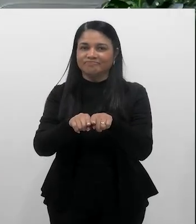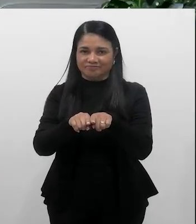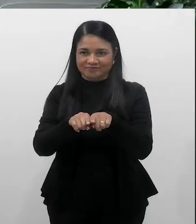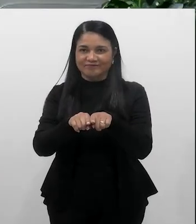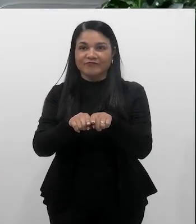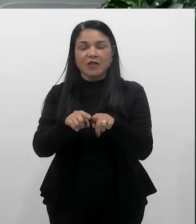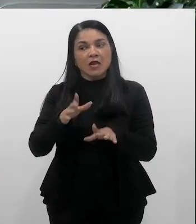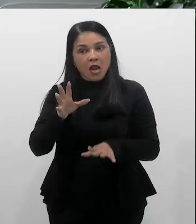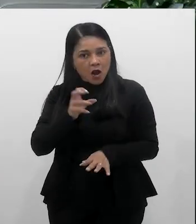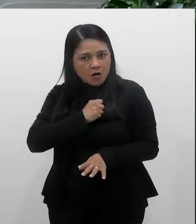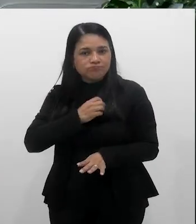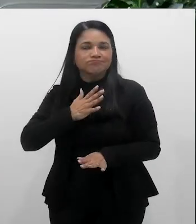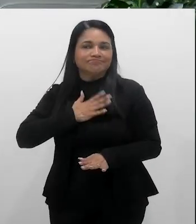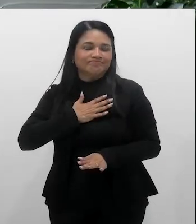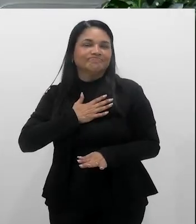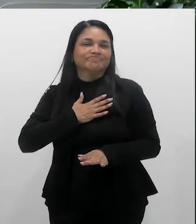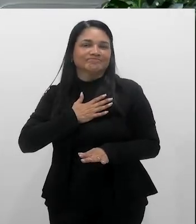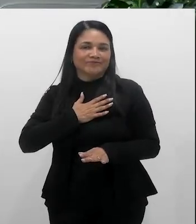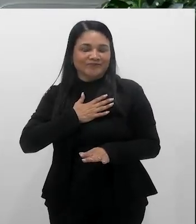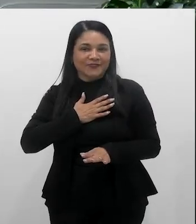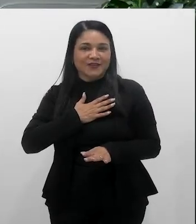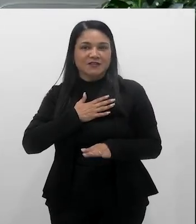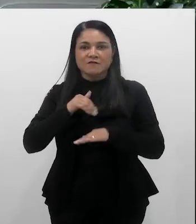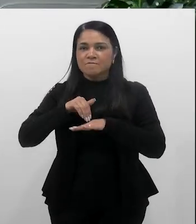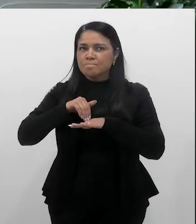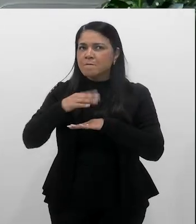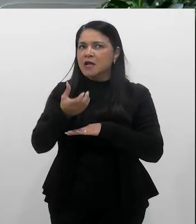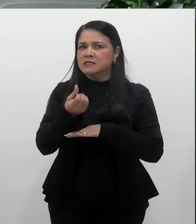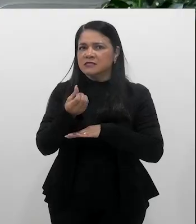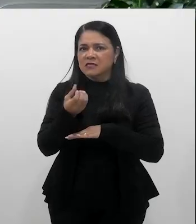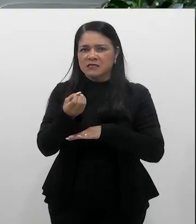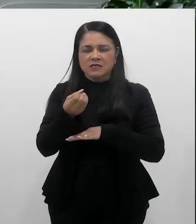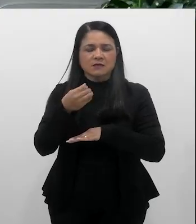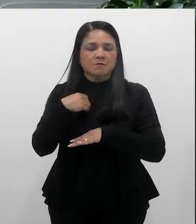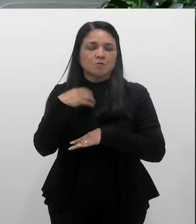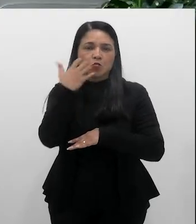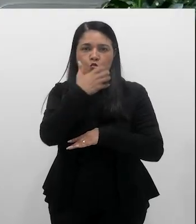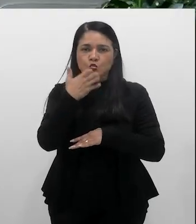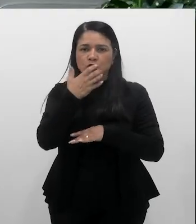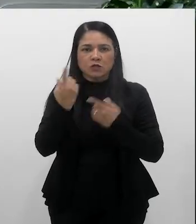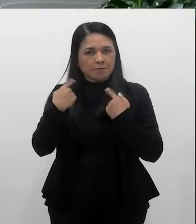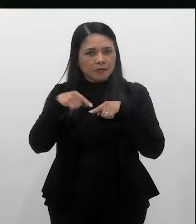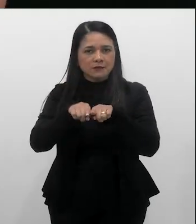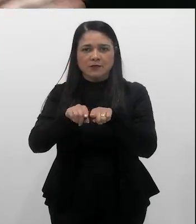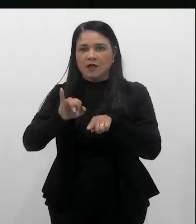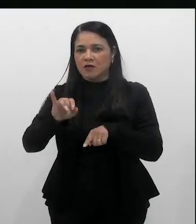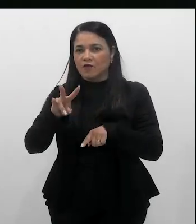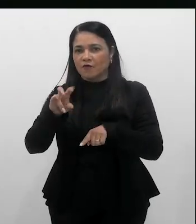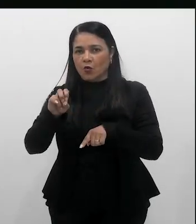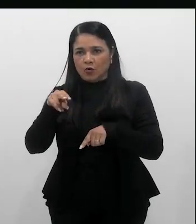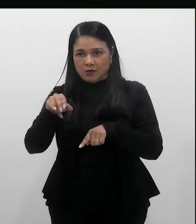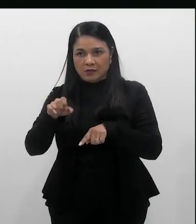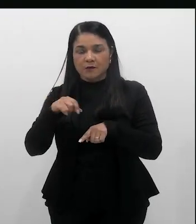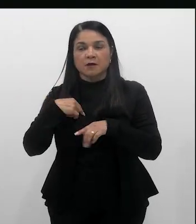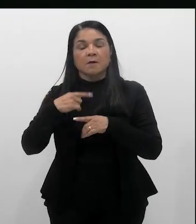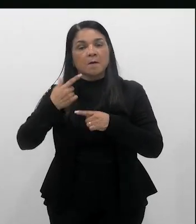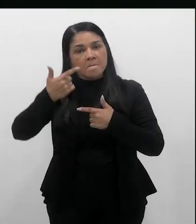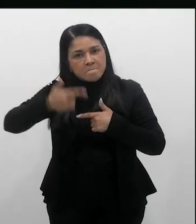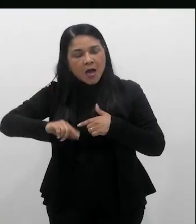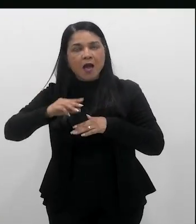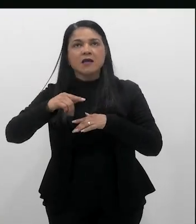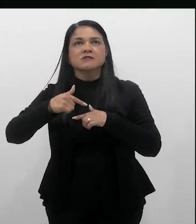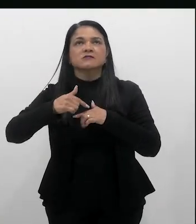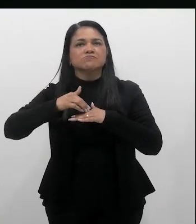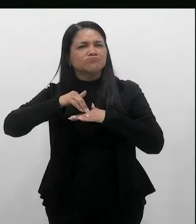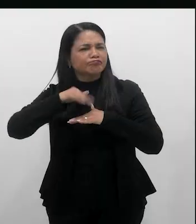sim, Foi, a mais constante. E ele adorava. Sim. Tá? Eles juntos fizeram mais de 600 músicas. Uhum. Tá? E tem as outras quase 300 com